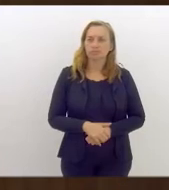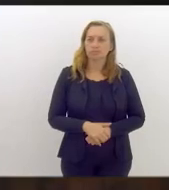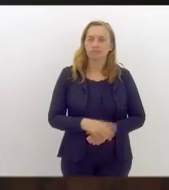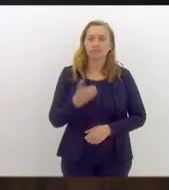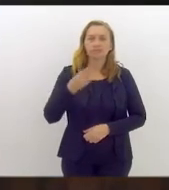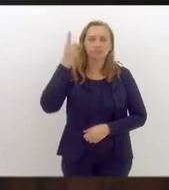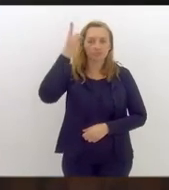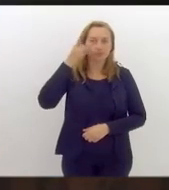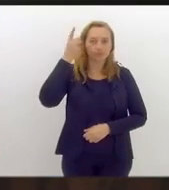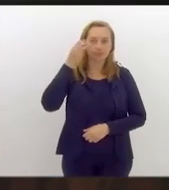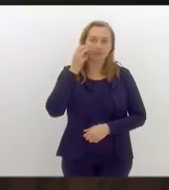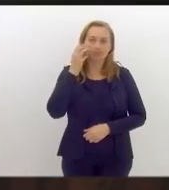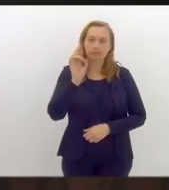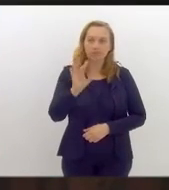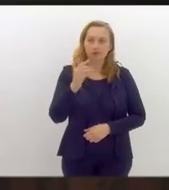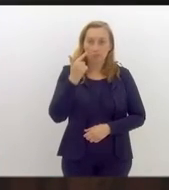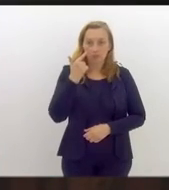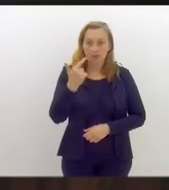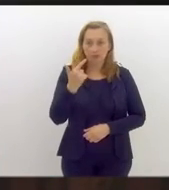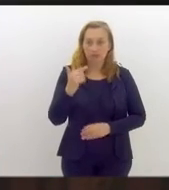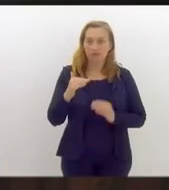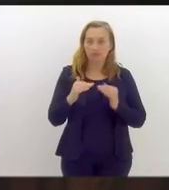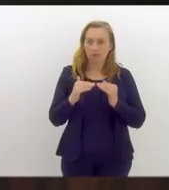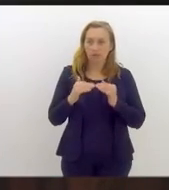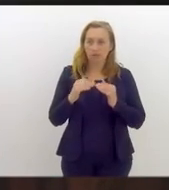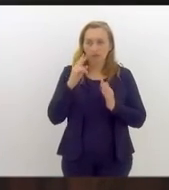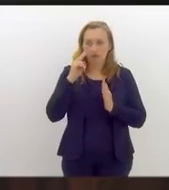Deputado Valdeque, só confirmando. Pois não.